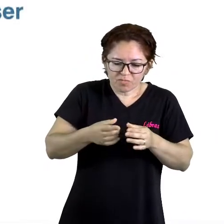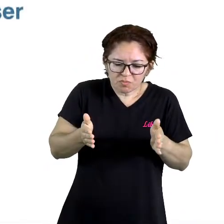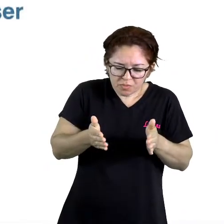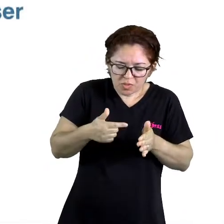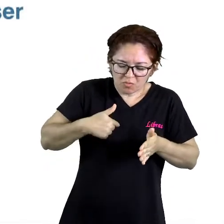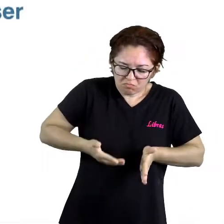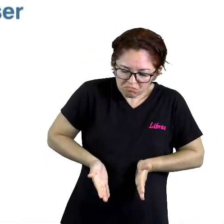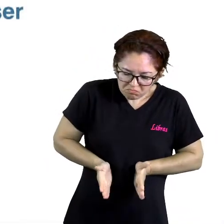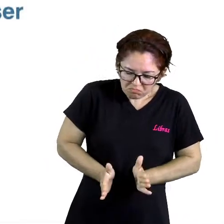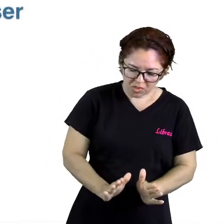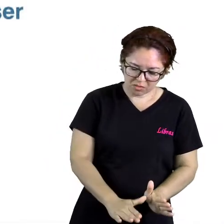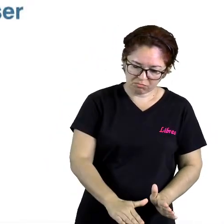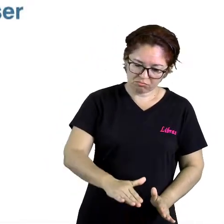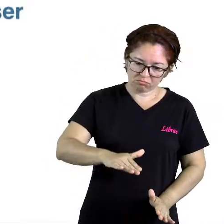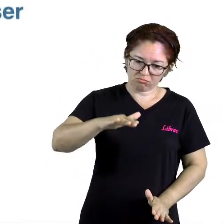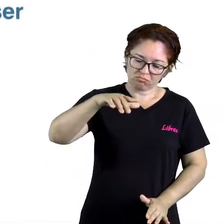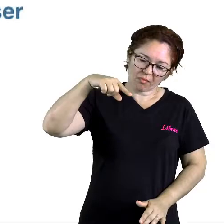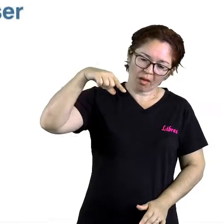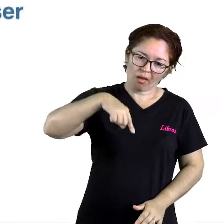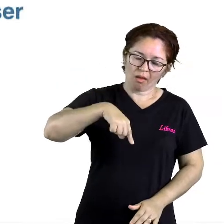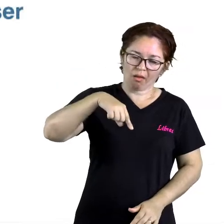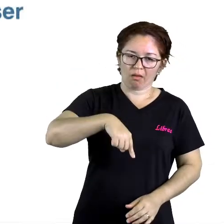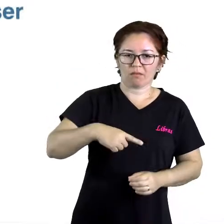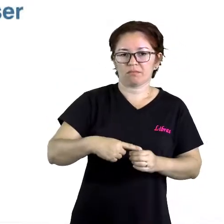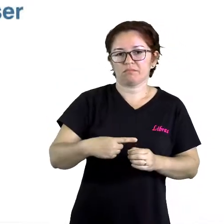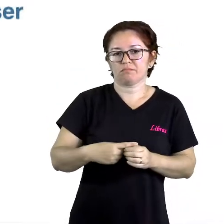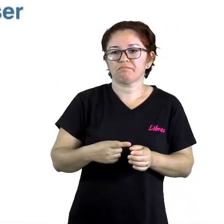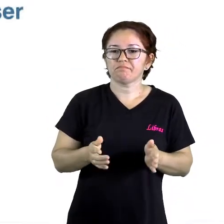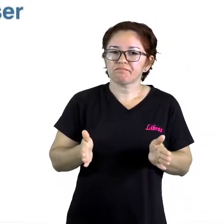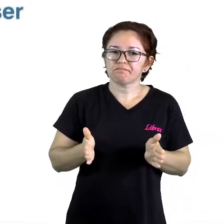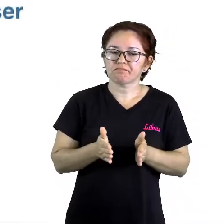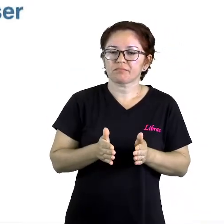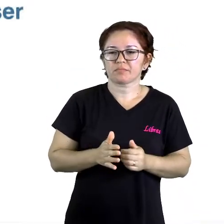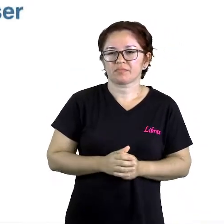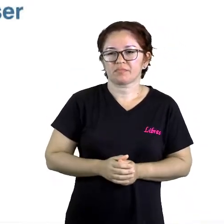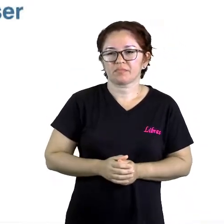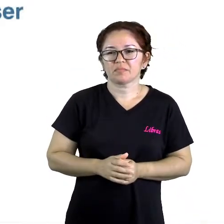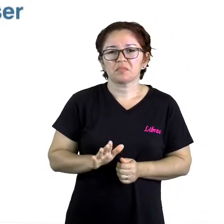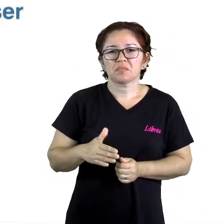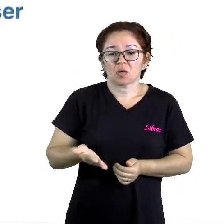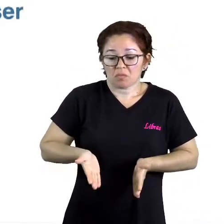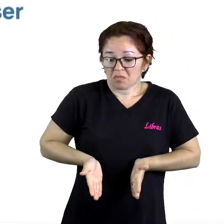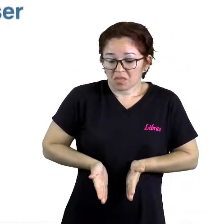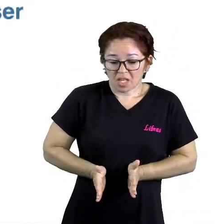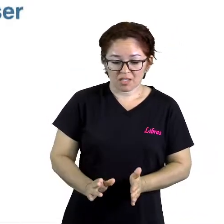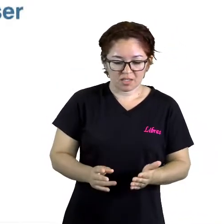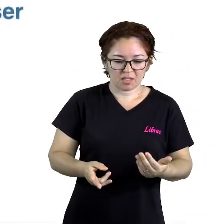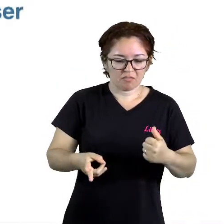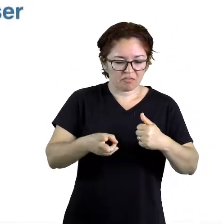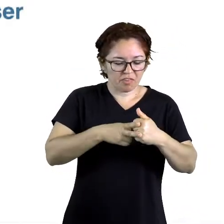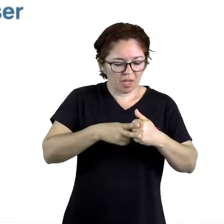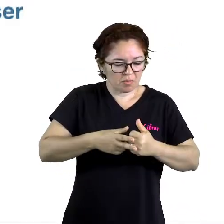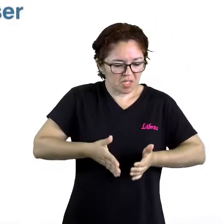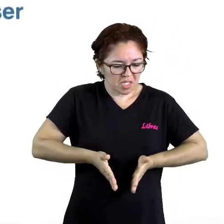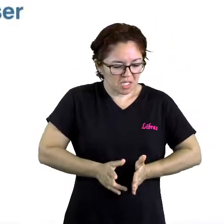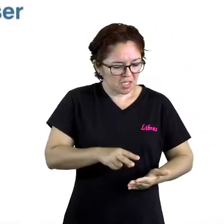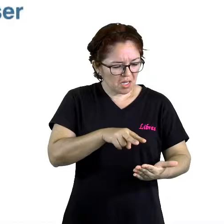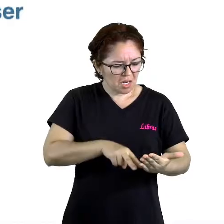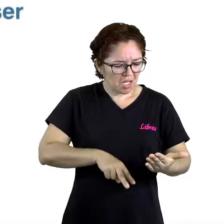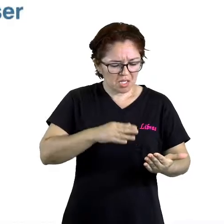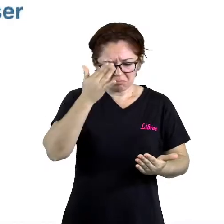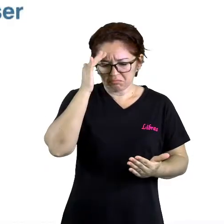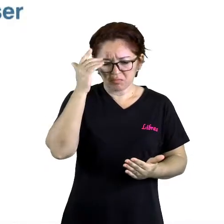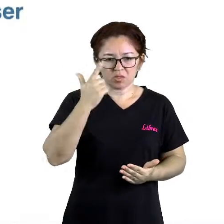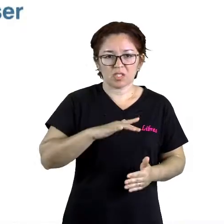Nasci. Sentido completo, não precisa mais de nada, é um verbo intransitivo. Cresci, também sentido